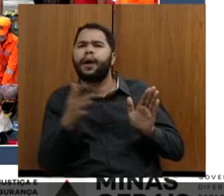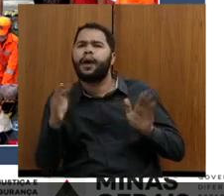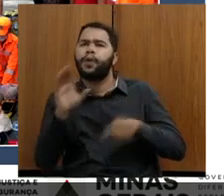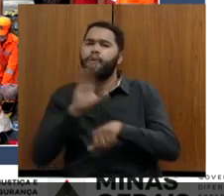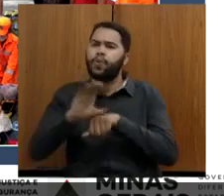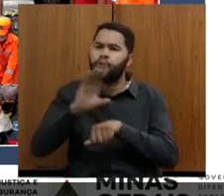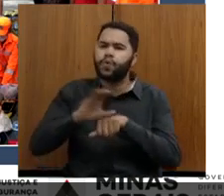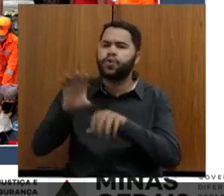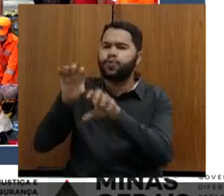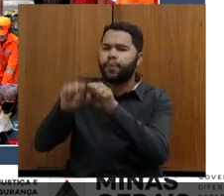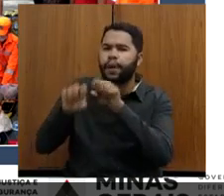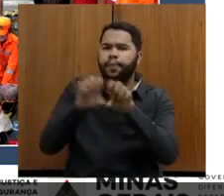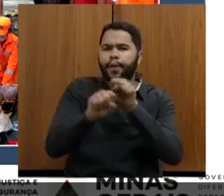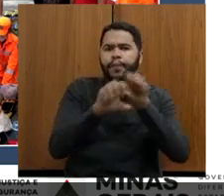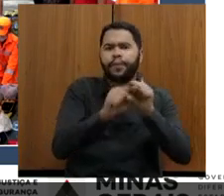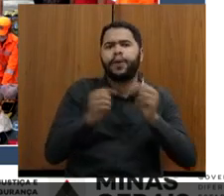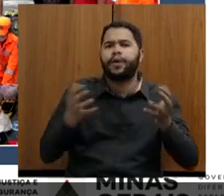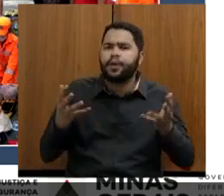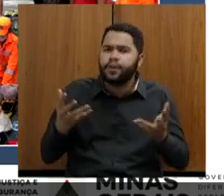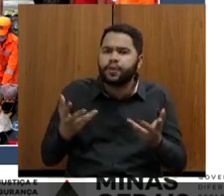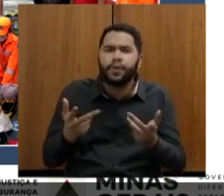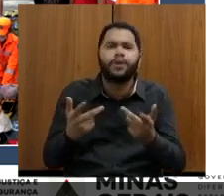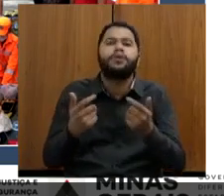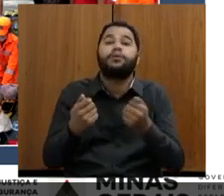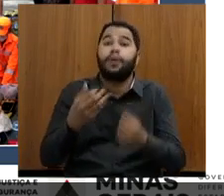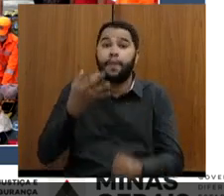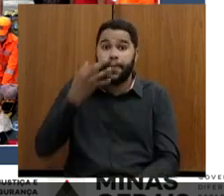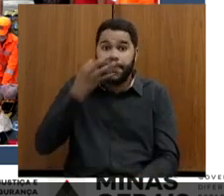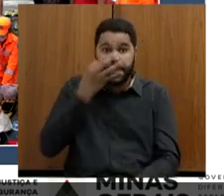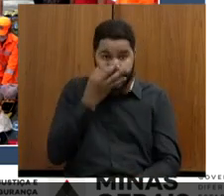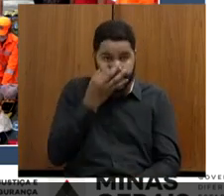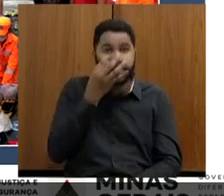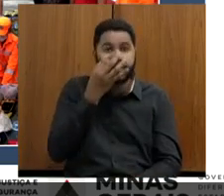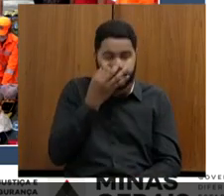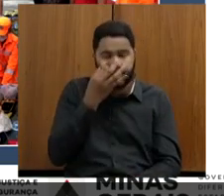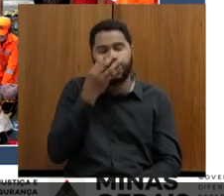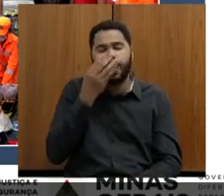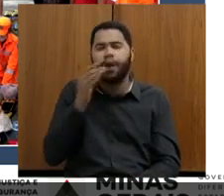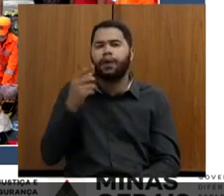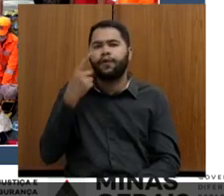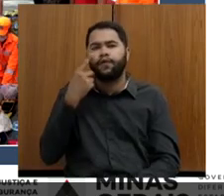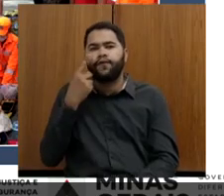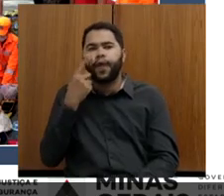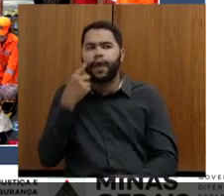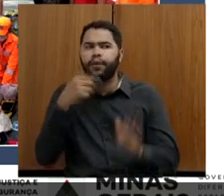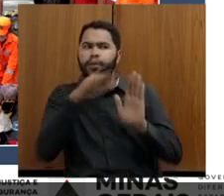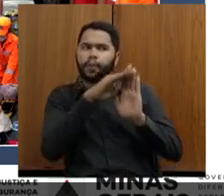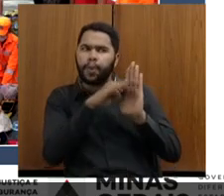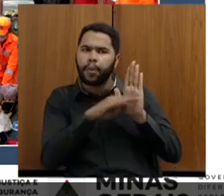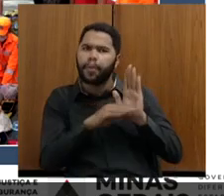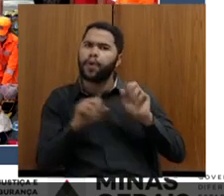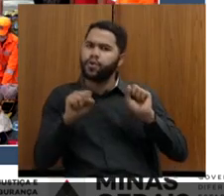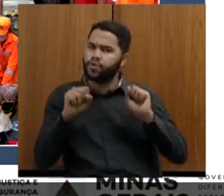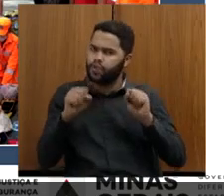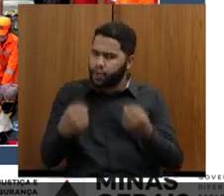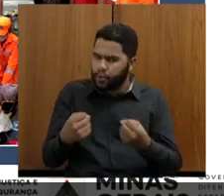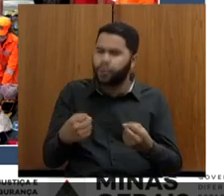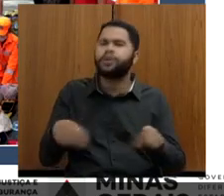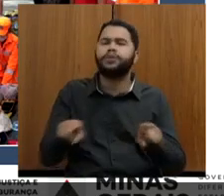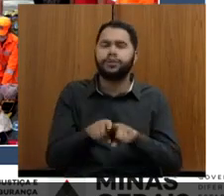dos cursos de formação e qualificação de forma presencial observando-se Os Protocolos de segurança